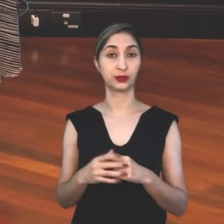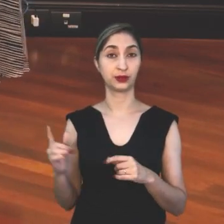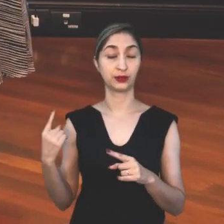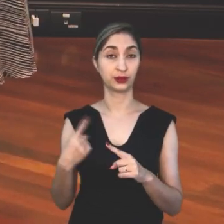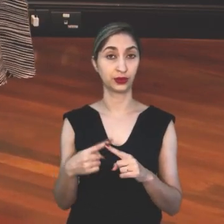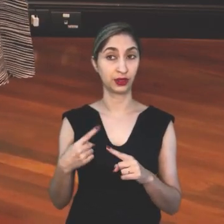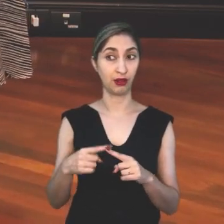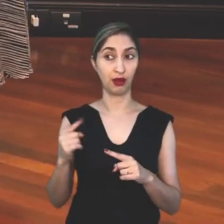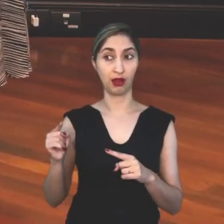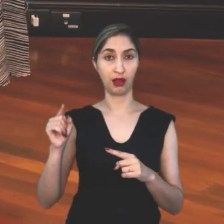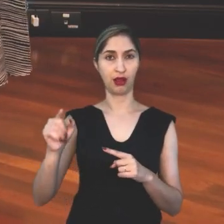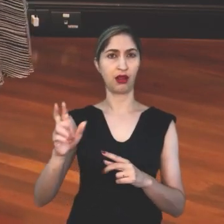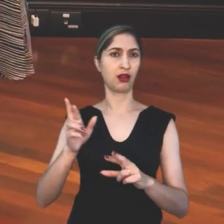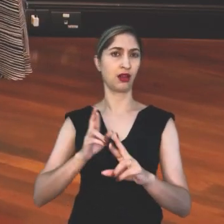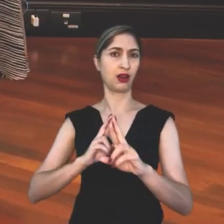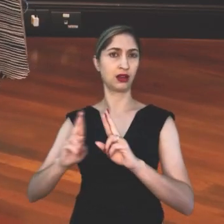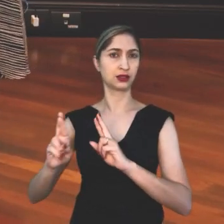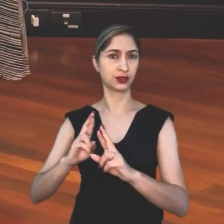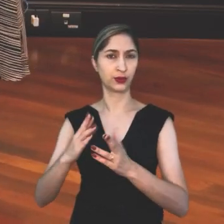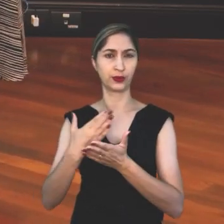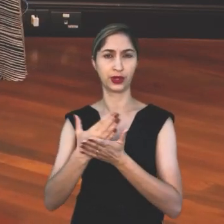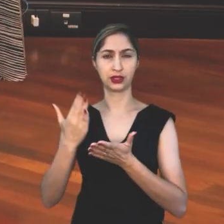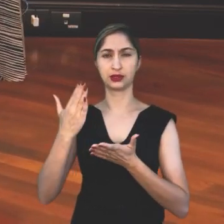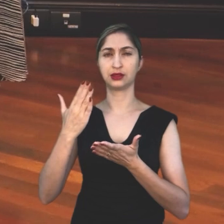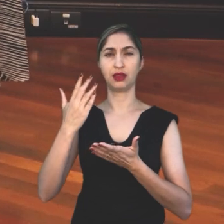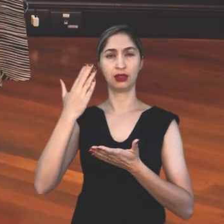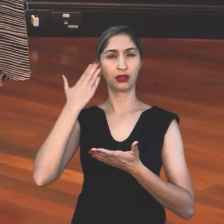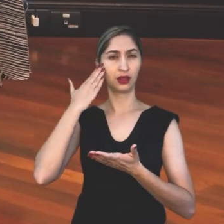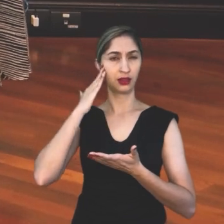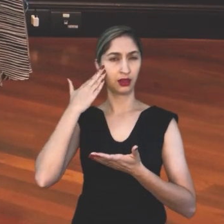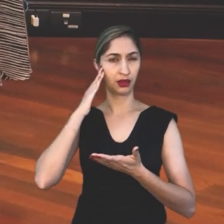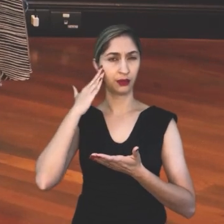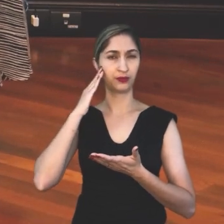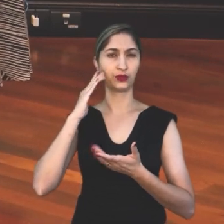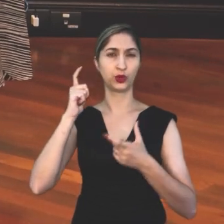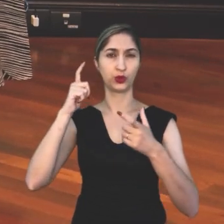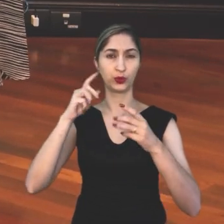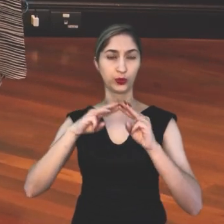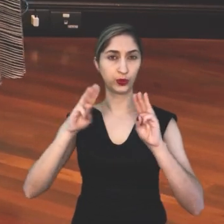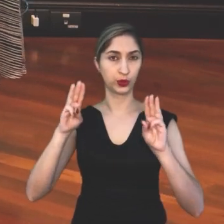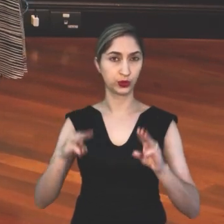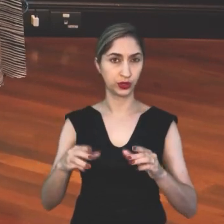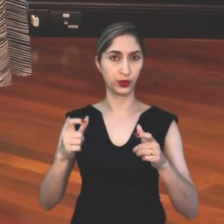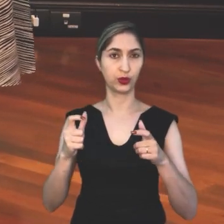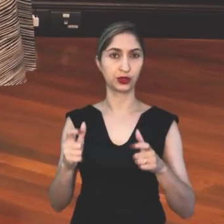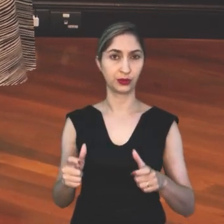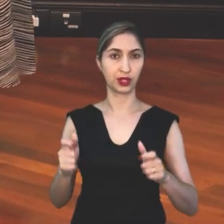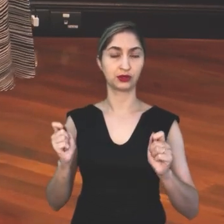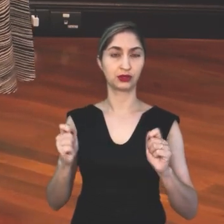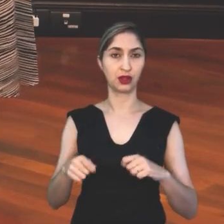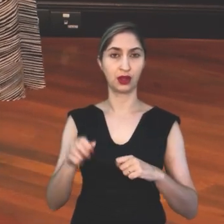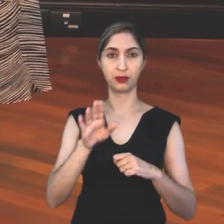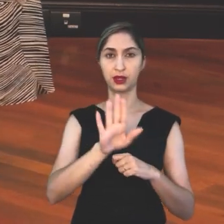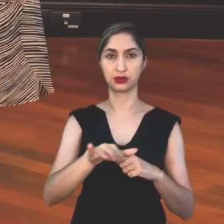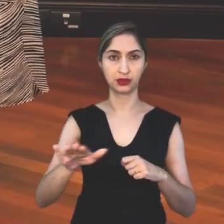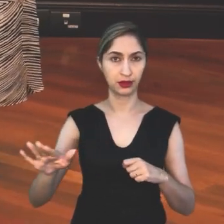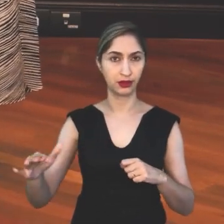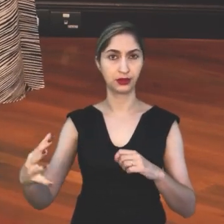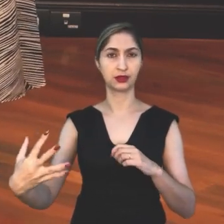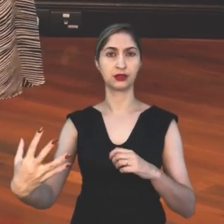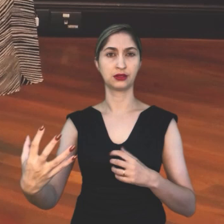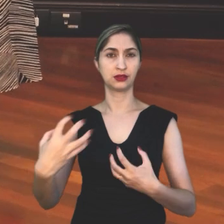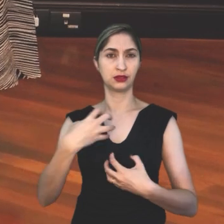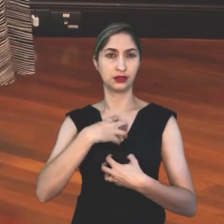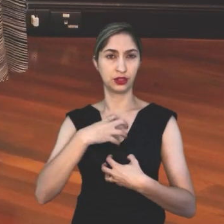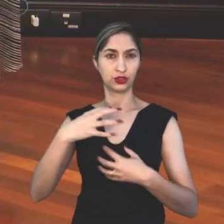crianças, né, para já que se inicia ali essa ideia de que o museu é um espaço